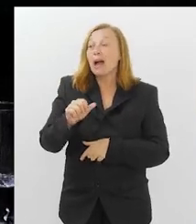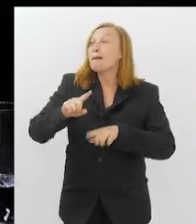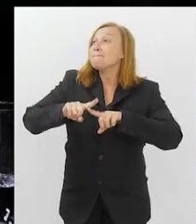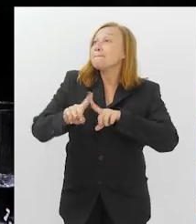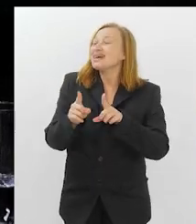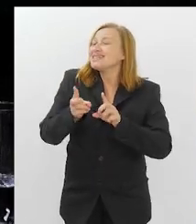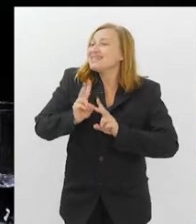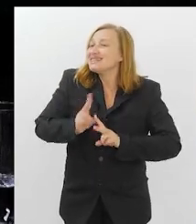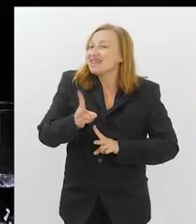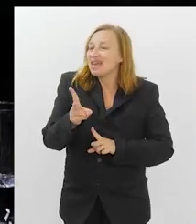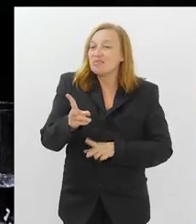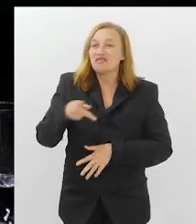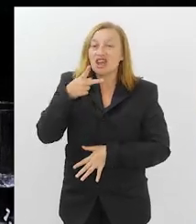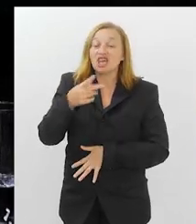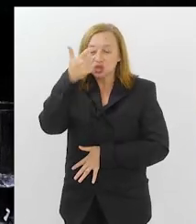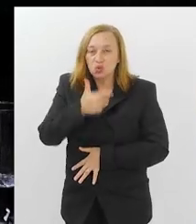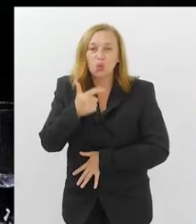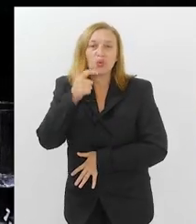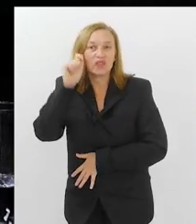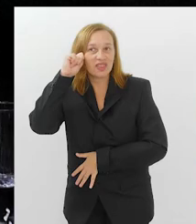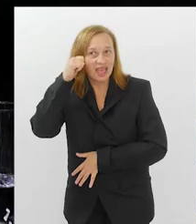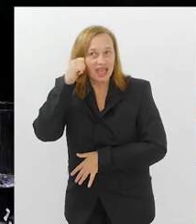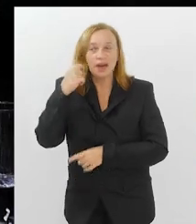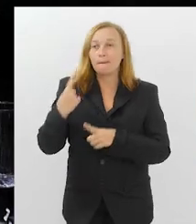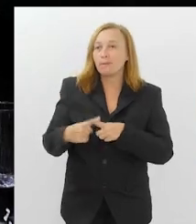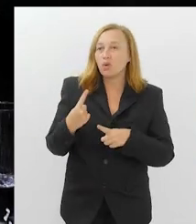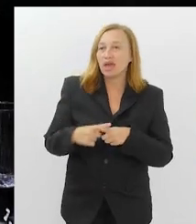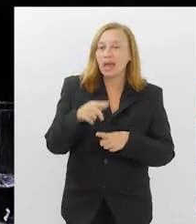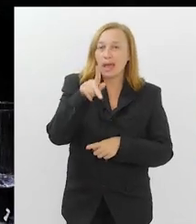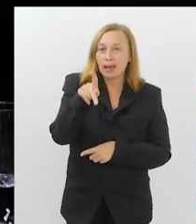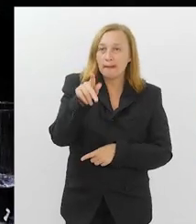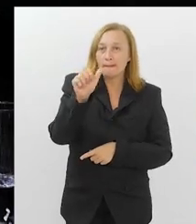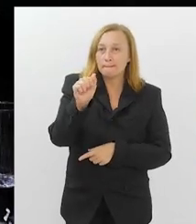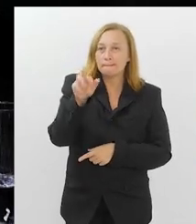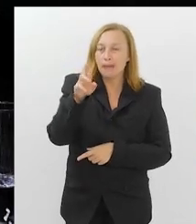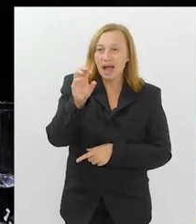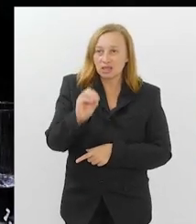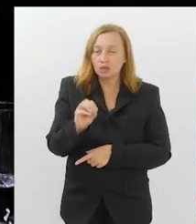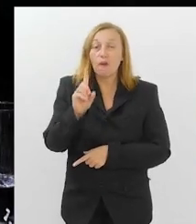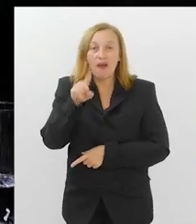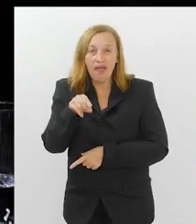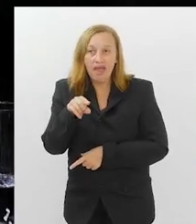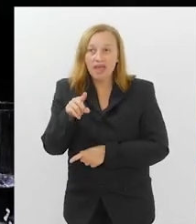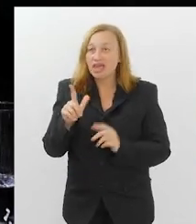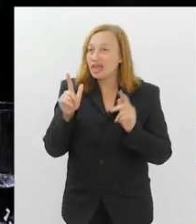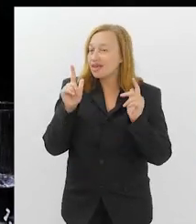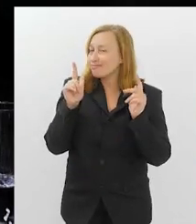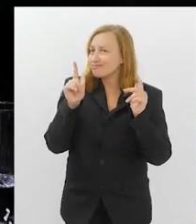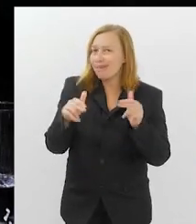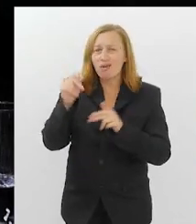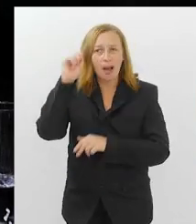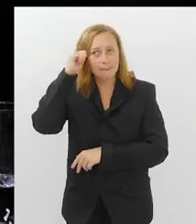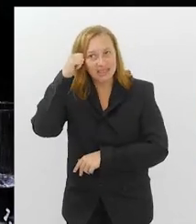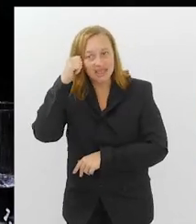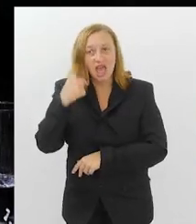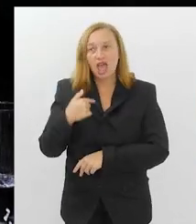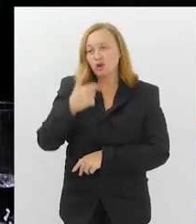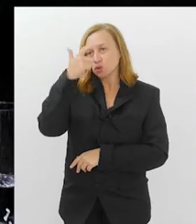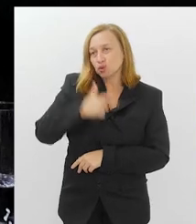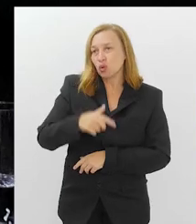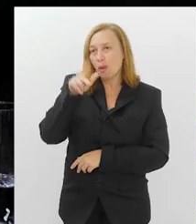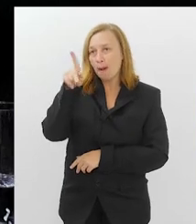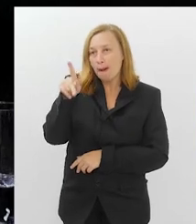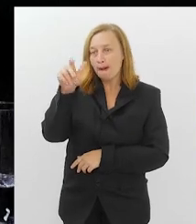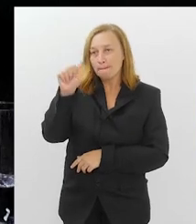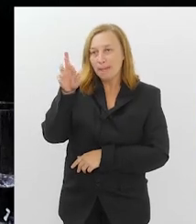que sempre me autodeclarei negra, porque pardo para mim é preto. Eu sou parda